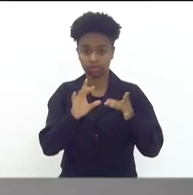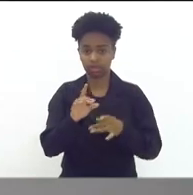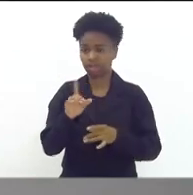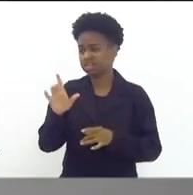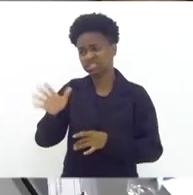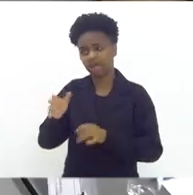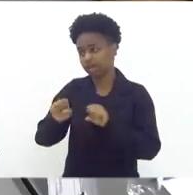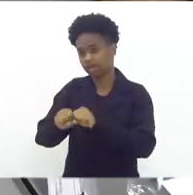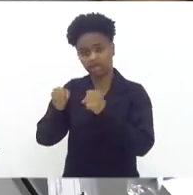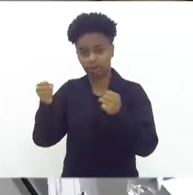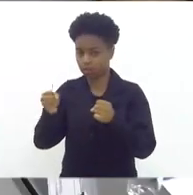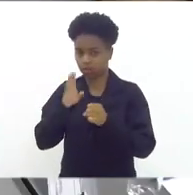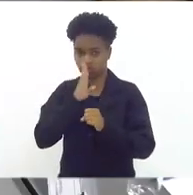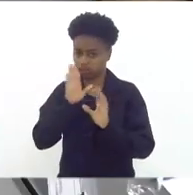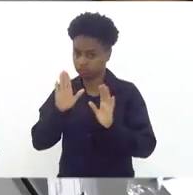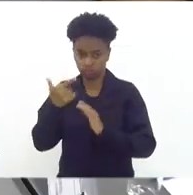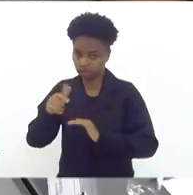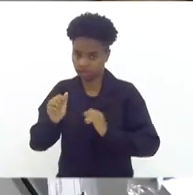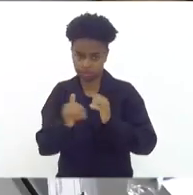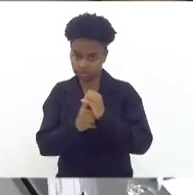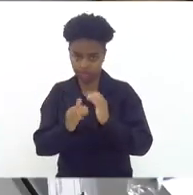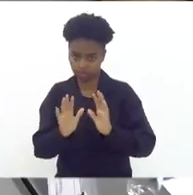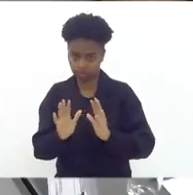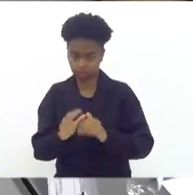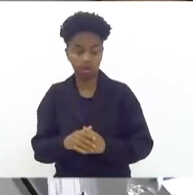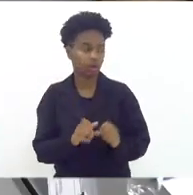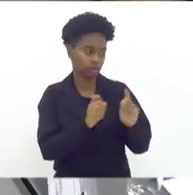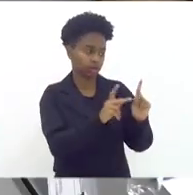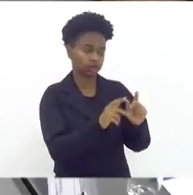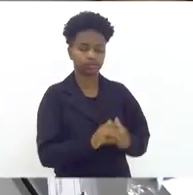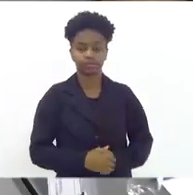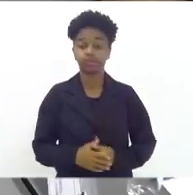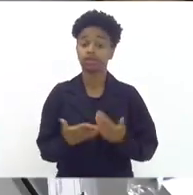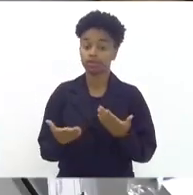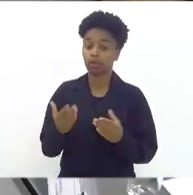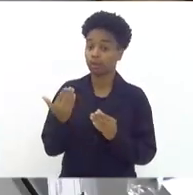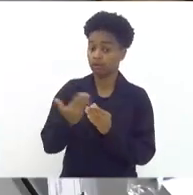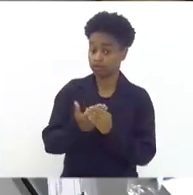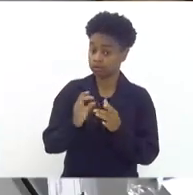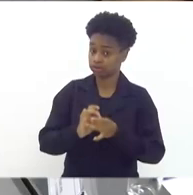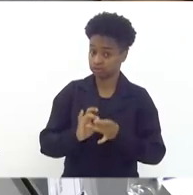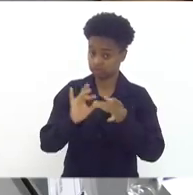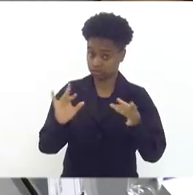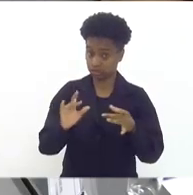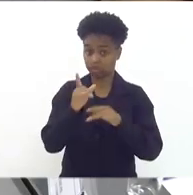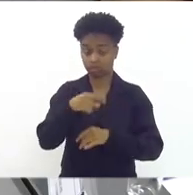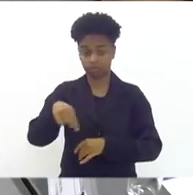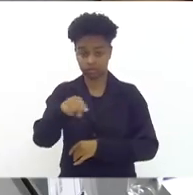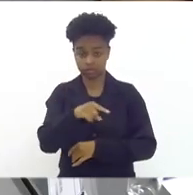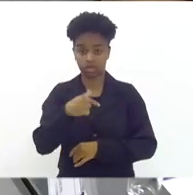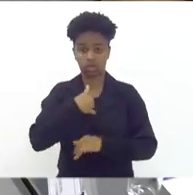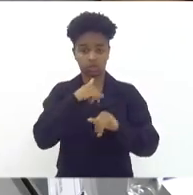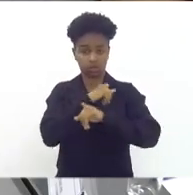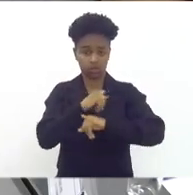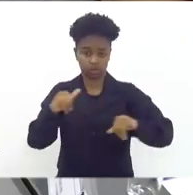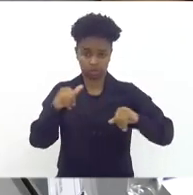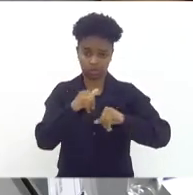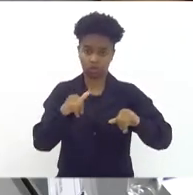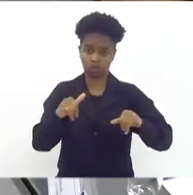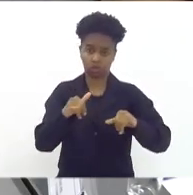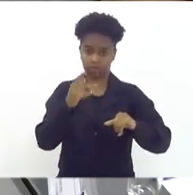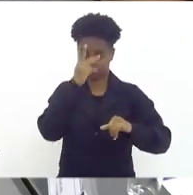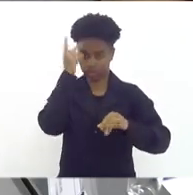concessionária já tá quebrado Ok então o processo todo tá disponível para os senhores eu digo para o público né os senhores não tem não tem esse